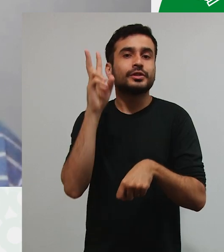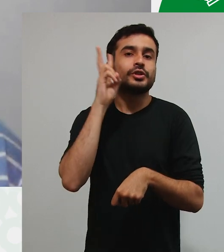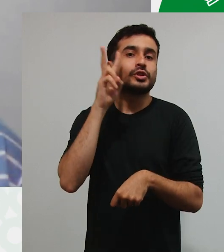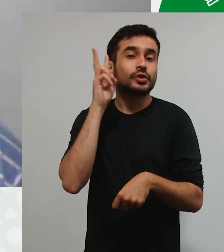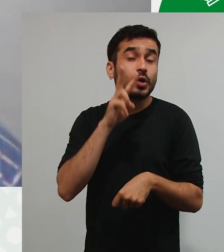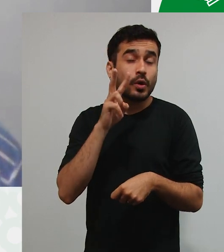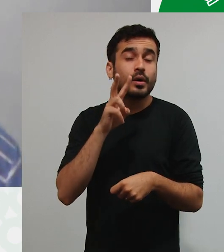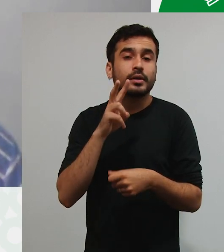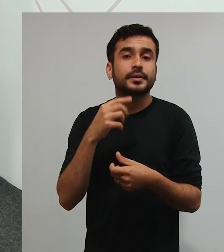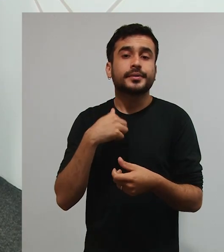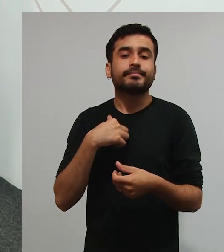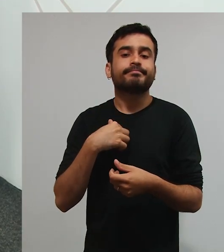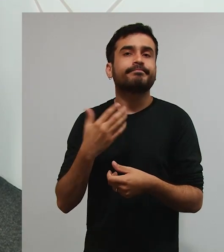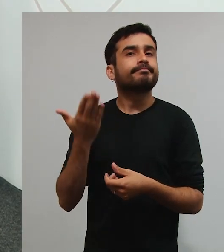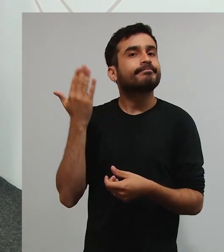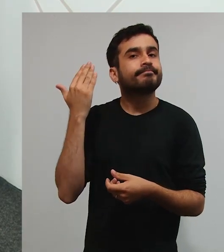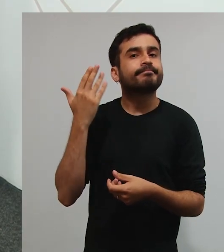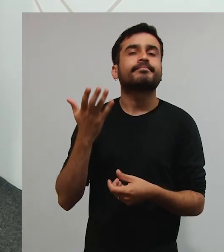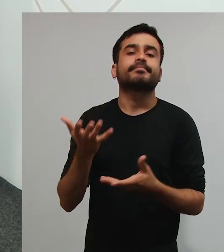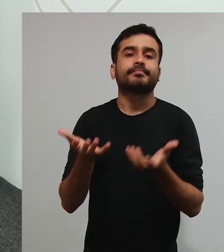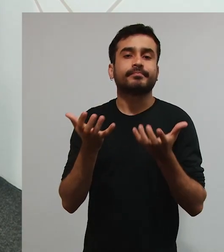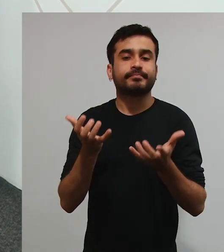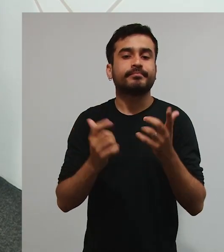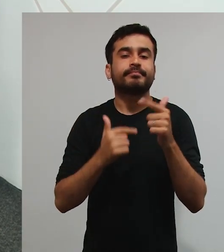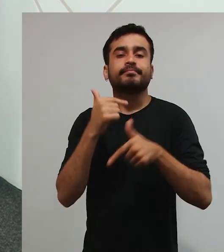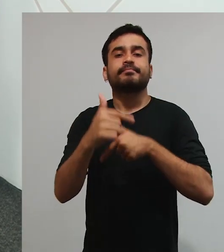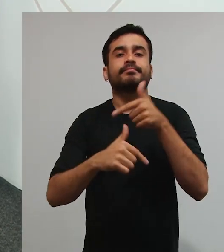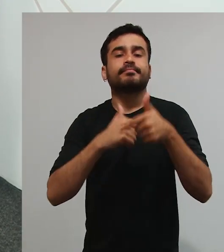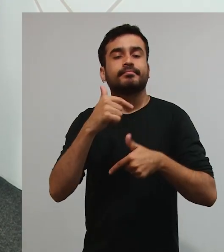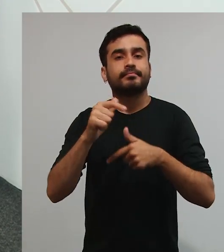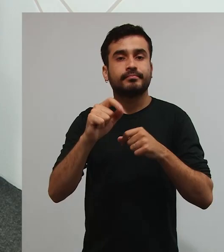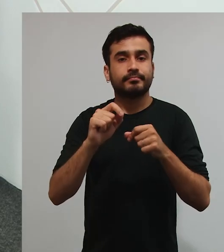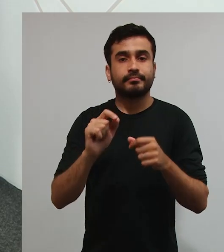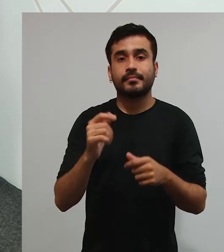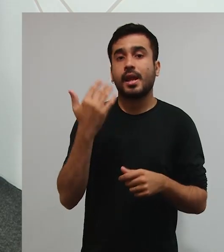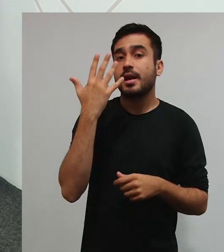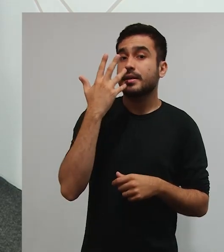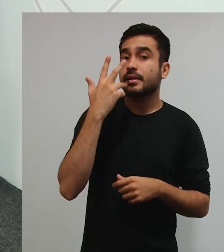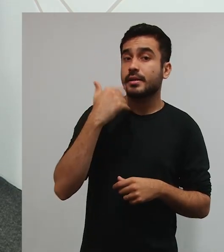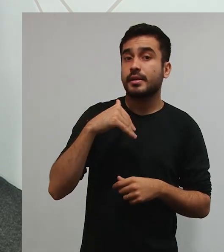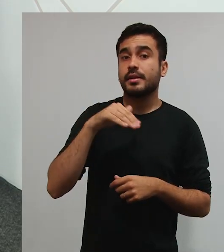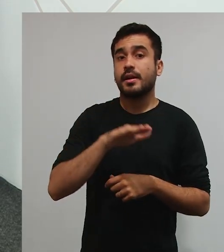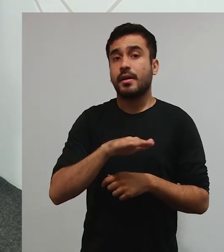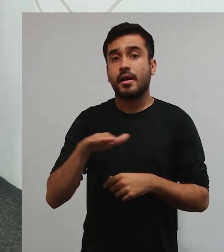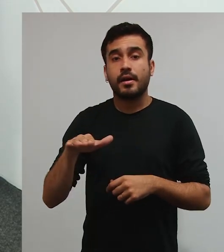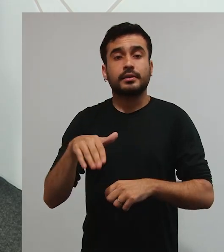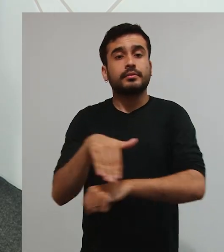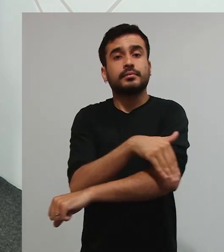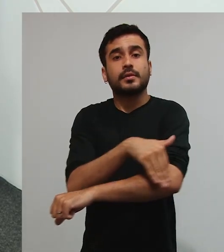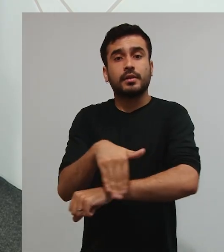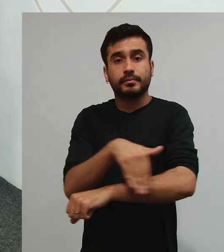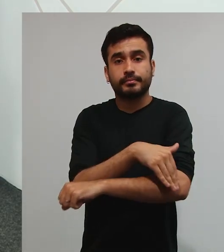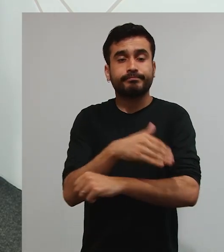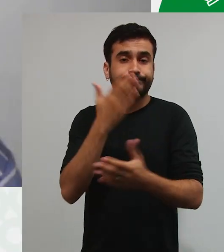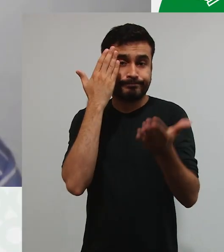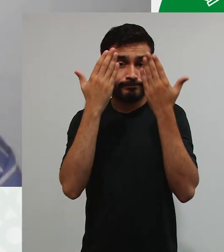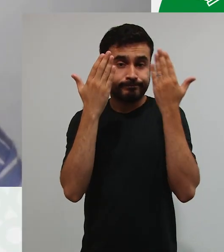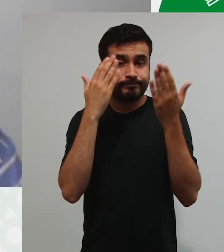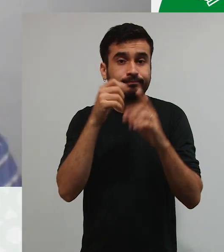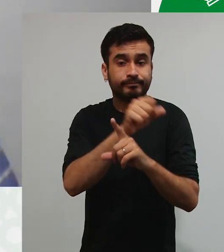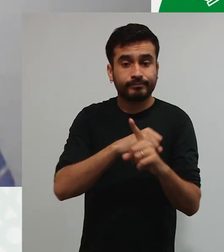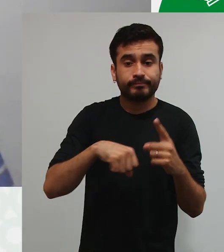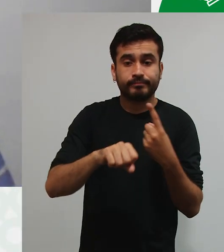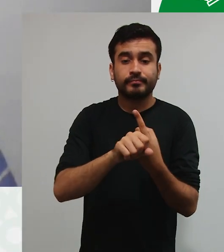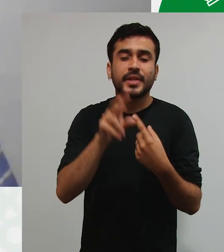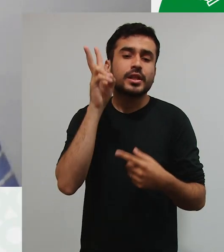formação de educadores sociais, me fez pensar no que é que eu poderia trabalhar enquanto monografia,